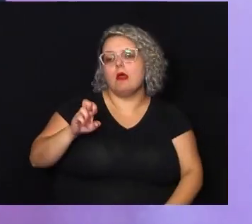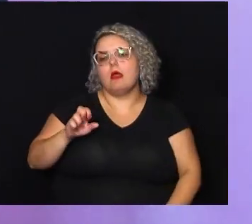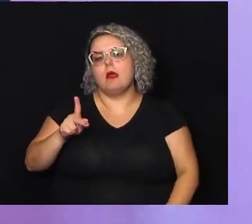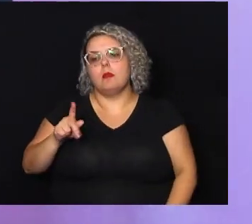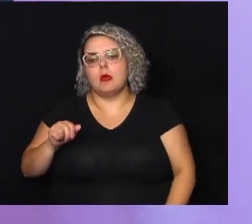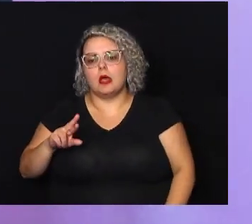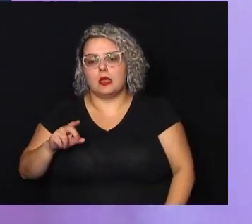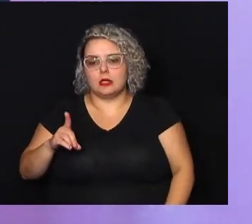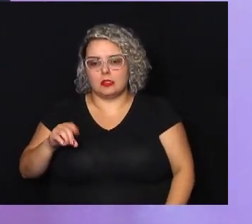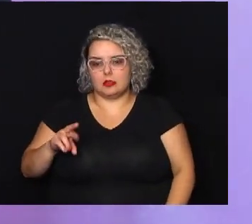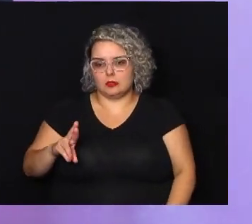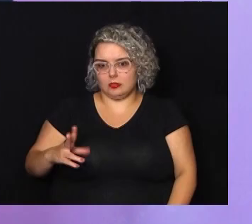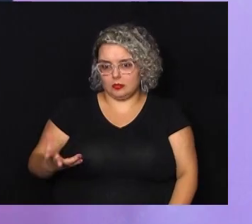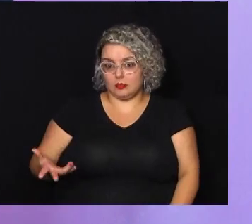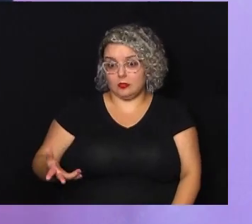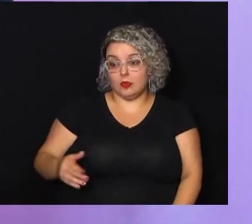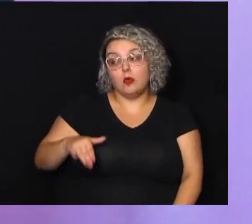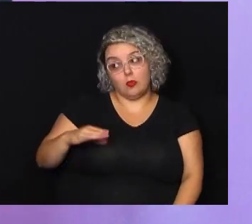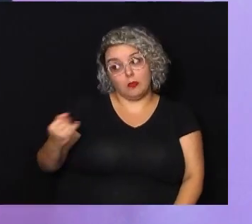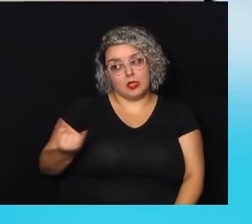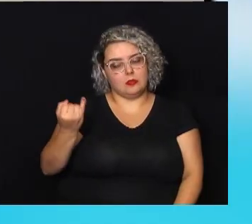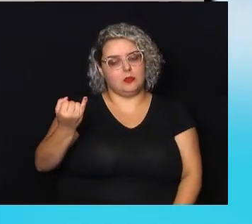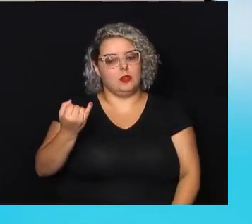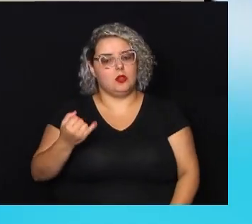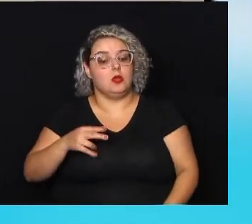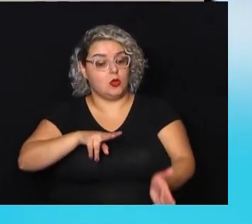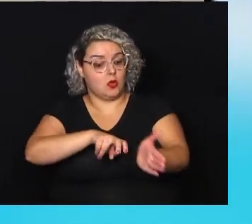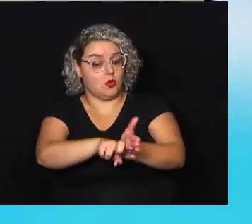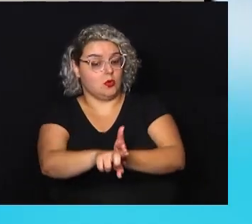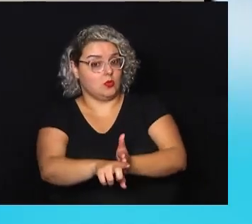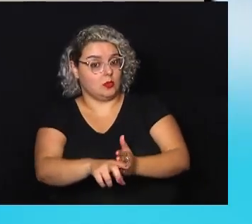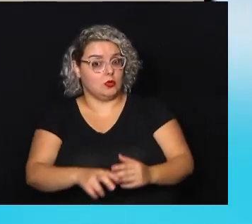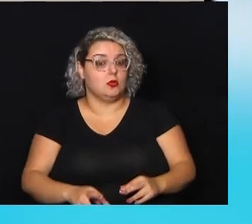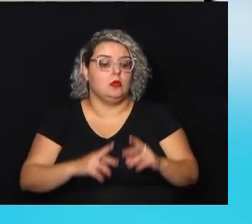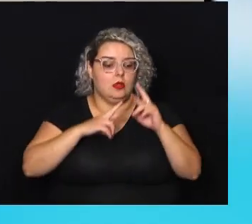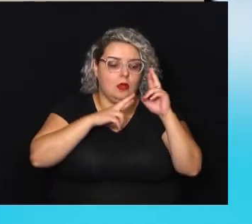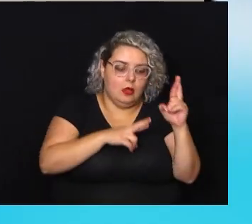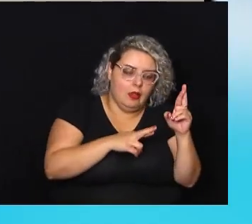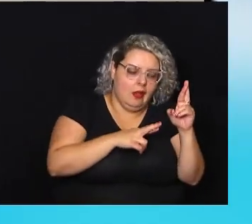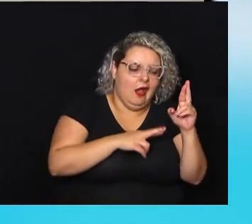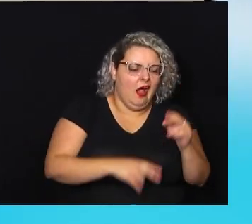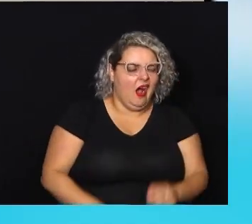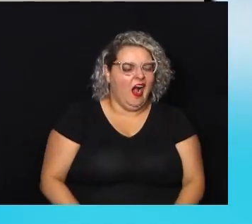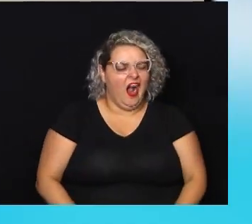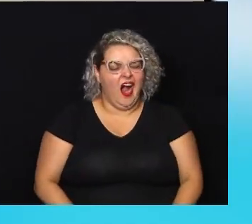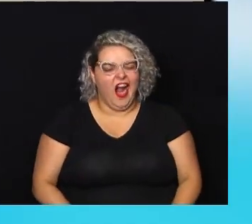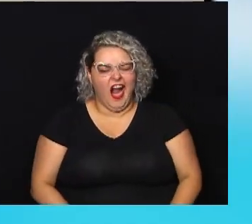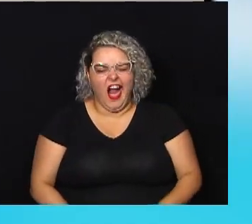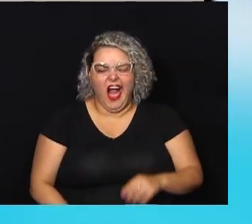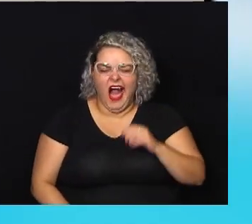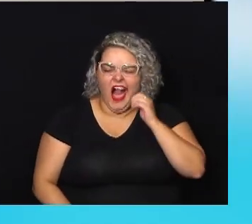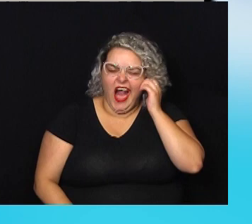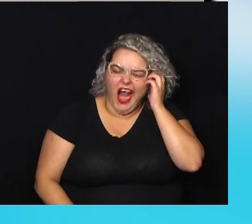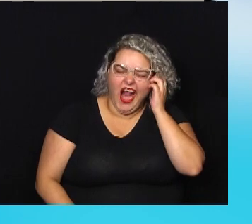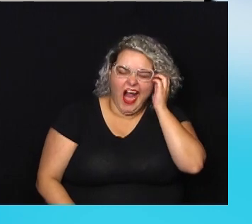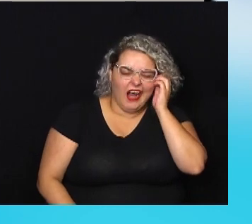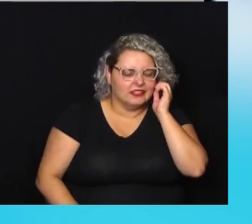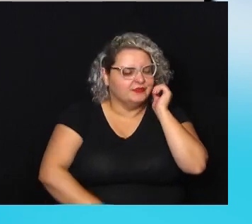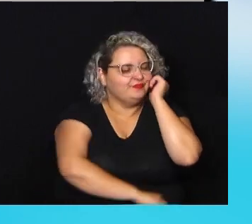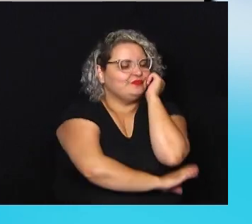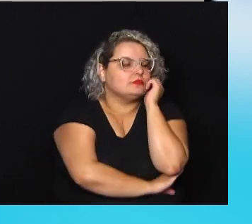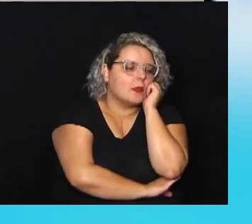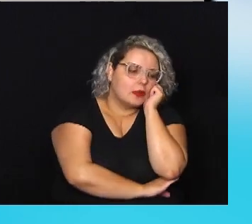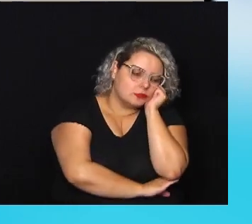poder ter esse sono reparador? O mais importante de tudo é, primeiro, a gente definir o diagnóstico de sonolência excessiva. né?